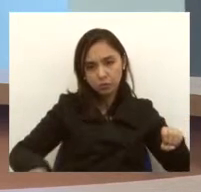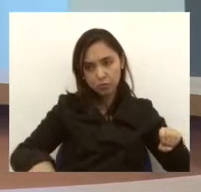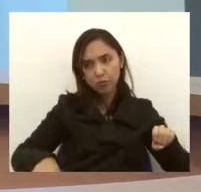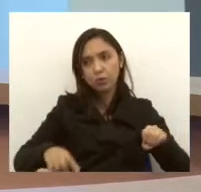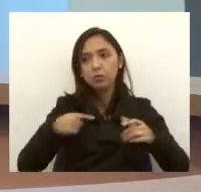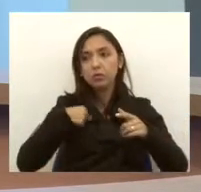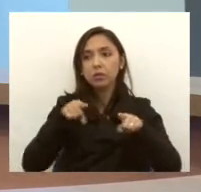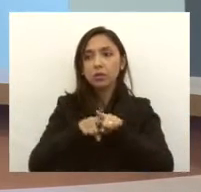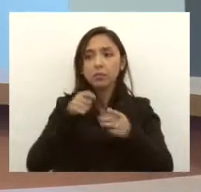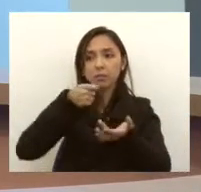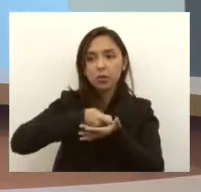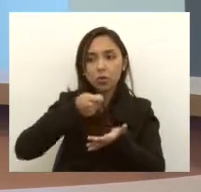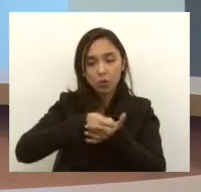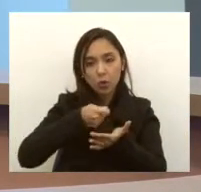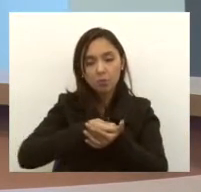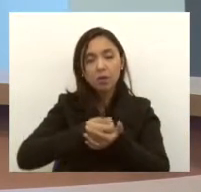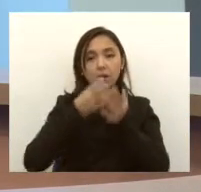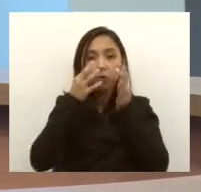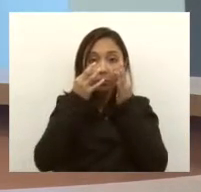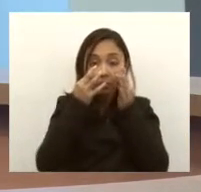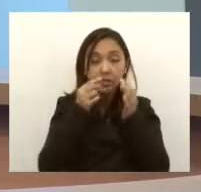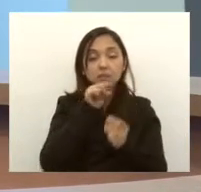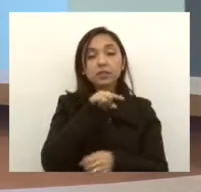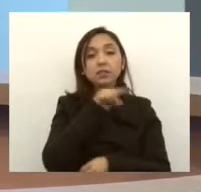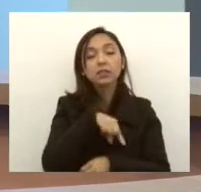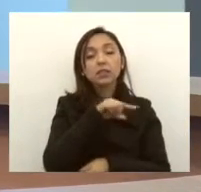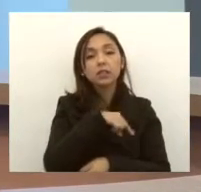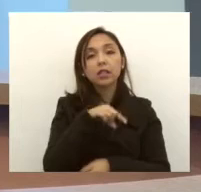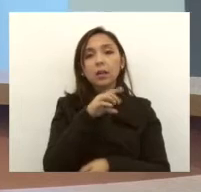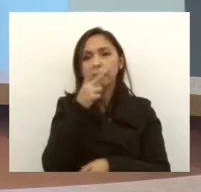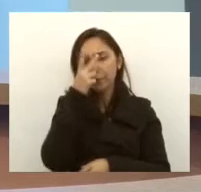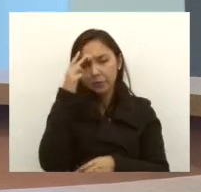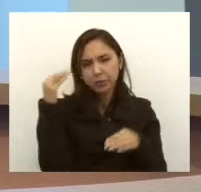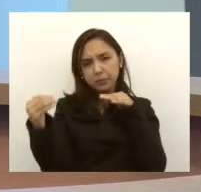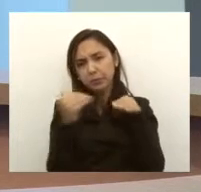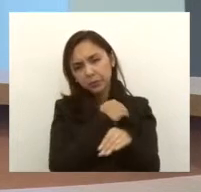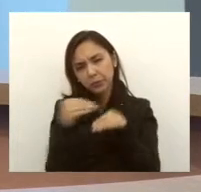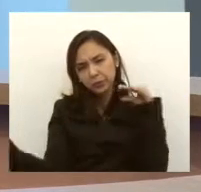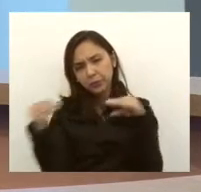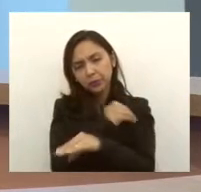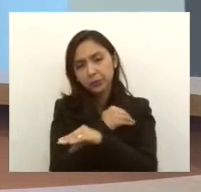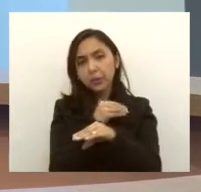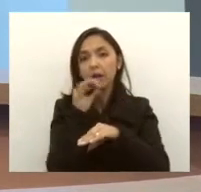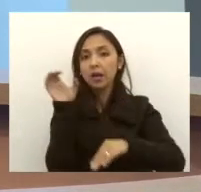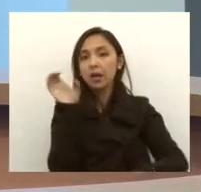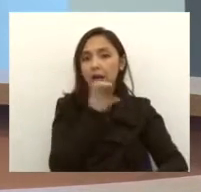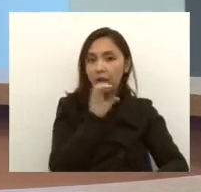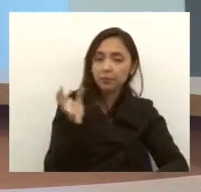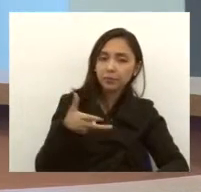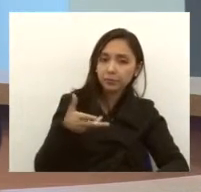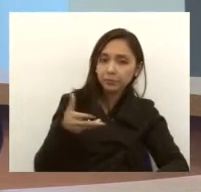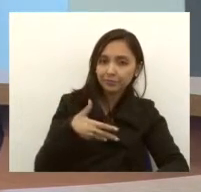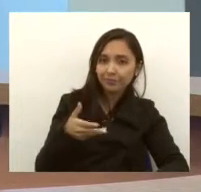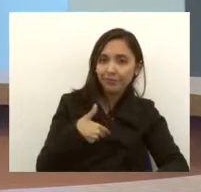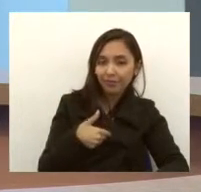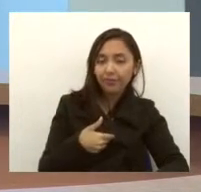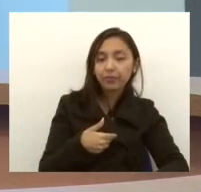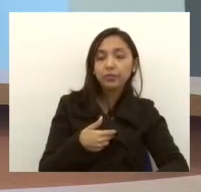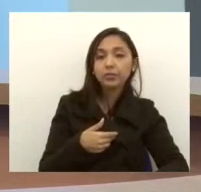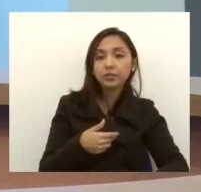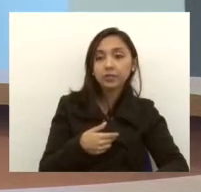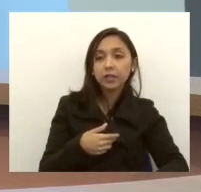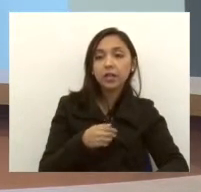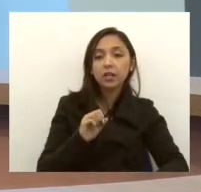me cobraram, que inclusive eu presenciei a velocidade que o pessoal anda ali na Juscelino Kubitschek, naquele horário e naquele trecho, me